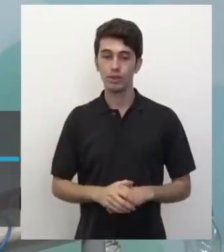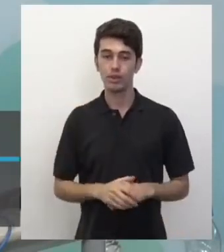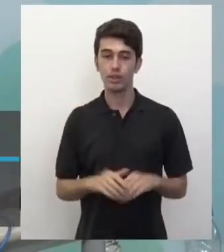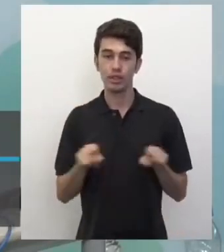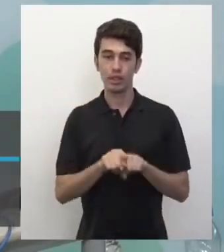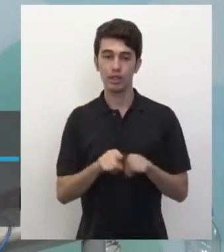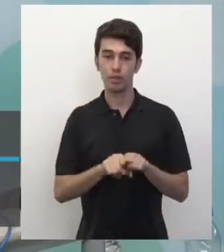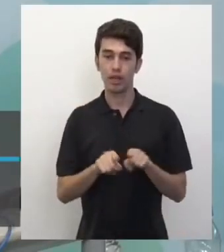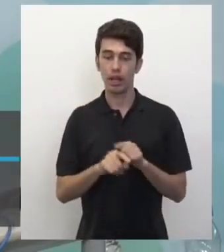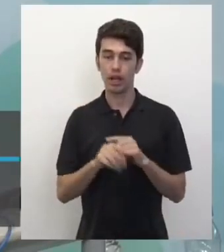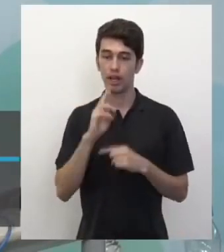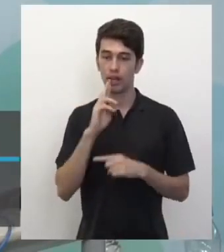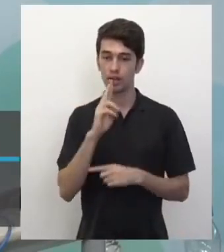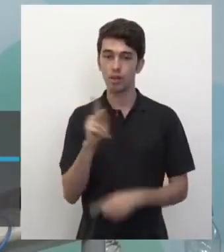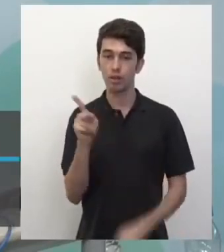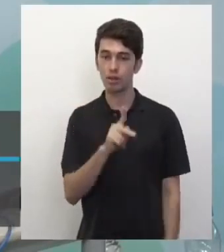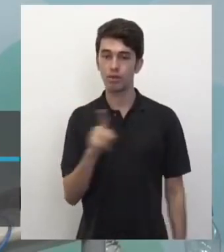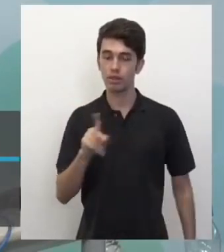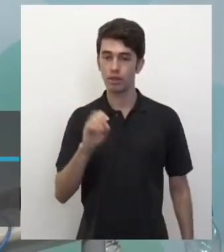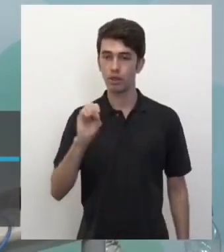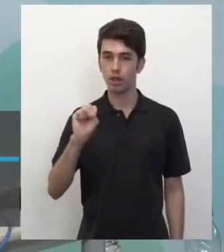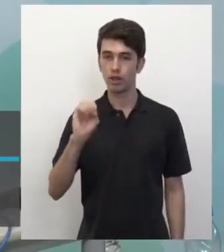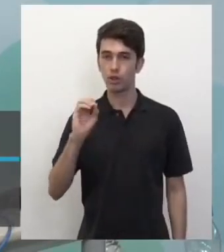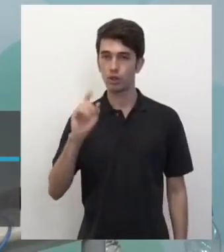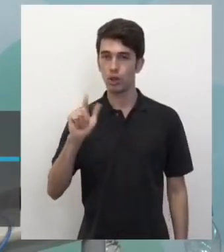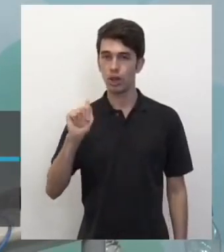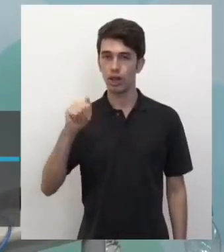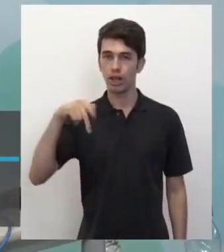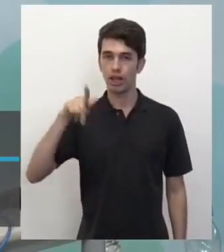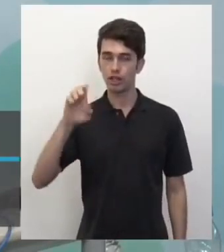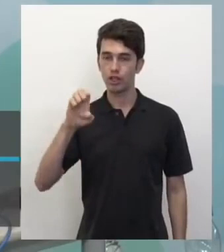também a resposta da professora Solange, né?